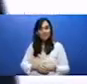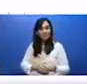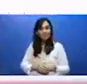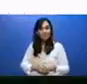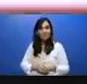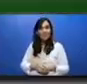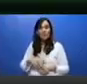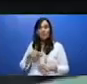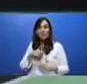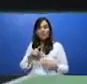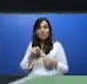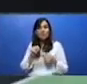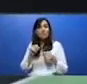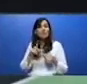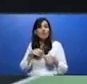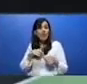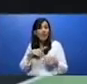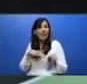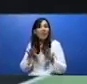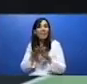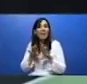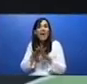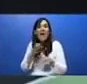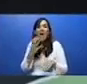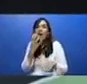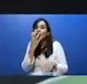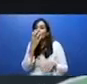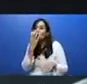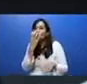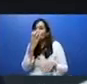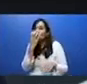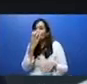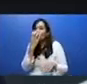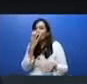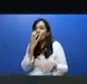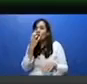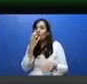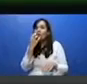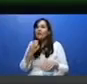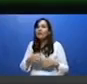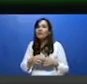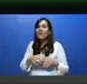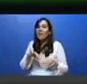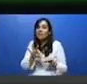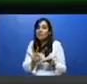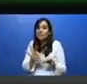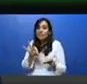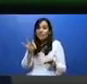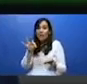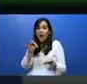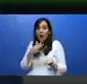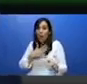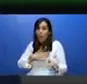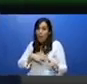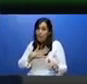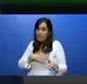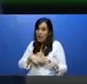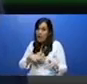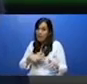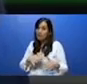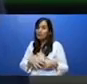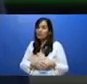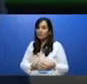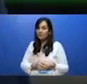um cachorrinho, tá? Quando nós tiramos, ó, tem que te deixa secar e depois retira com cuidado. Se você fizer com a